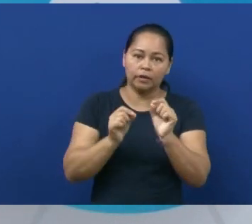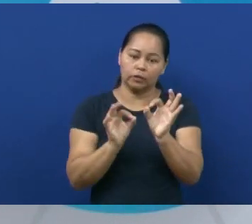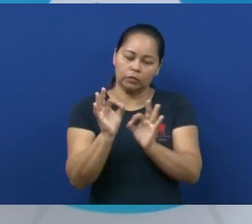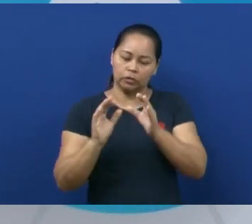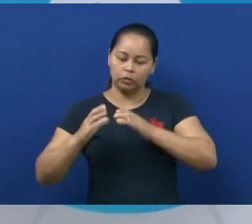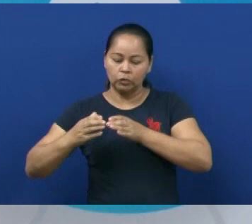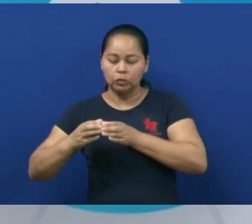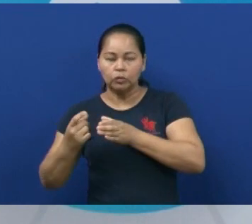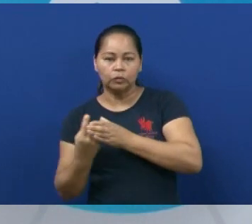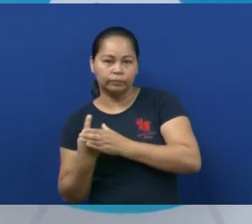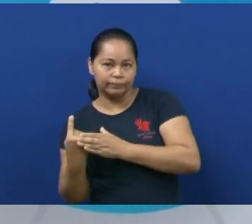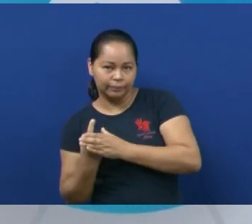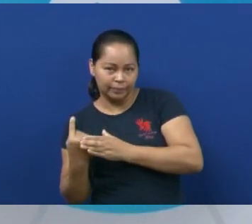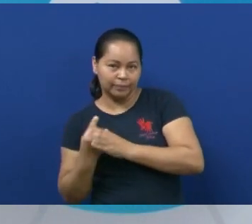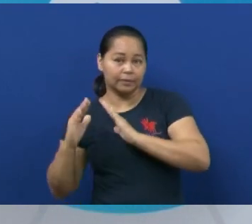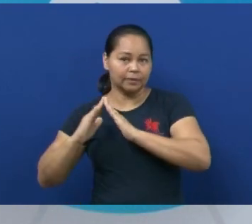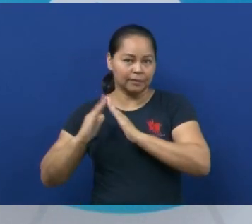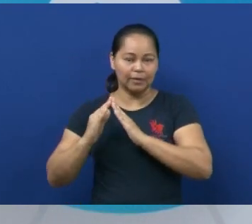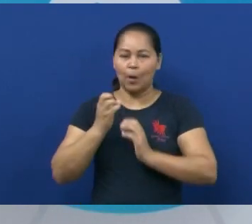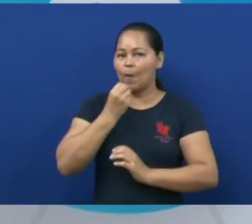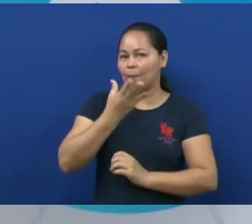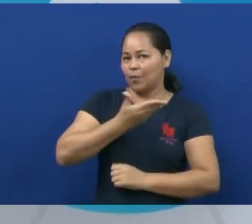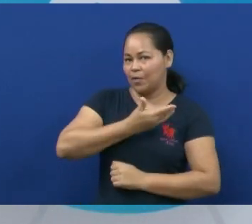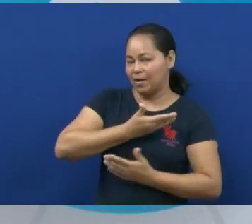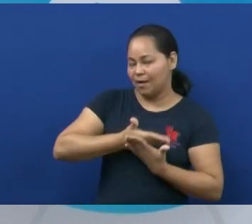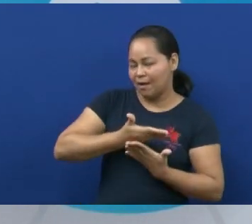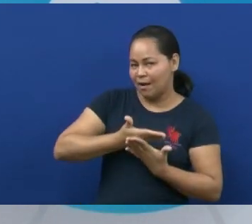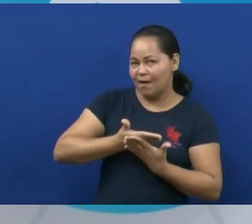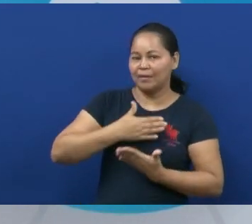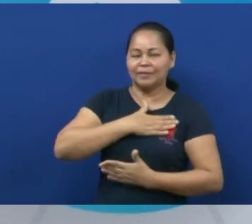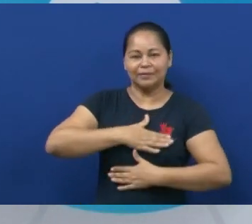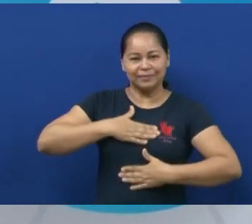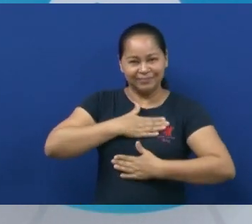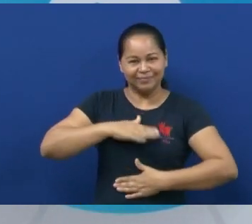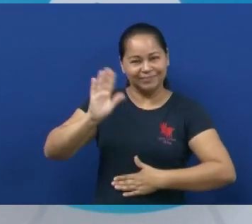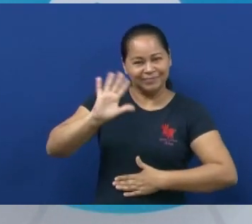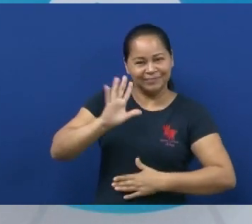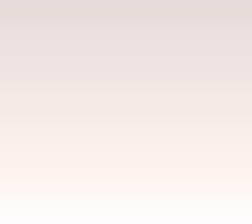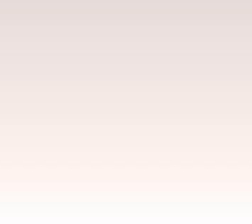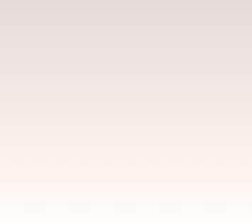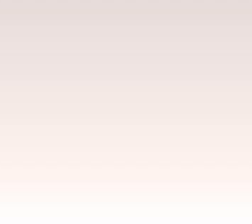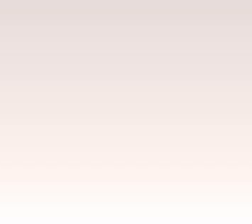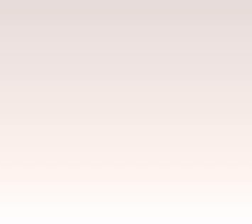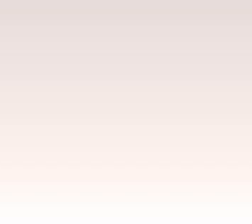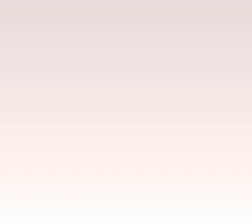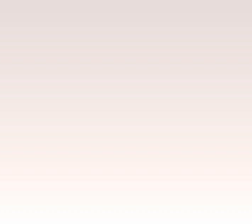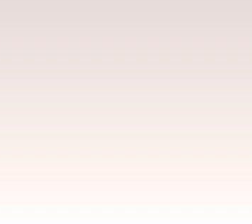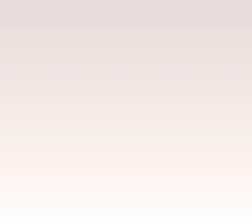isolamento social e tenham todos uma boa aula. Espero que tenham gostado e até a próxima.